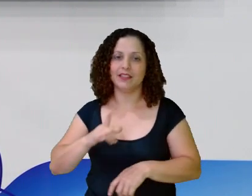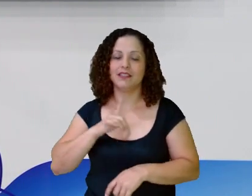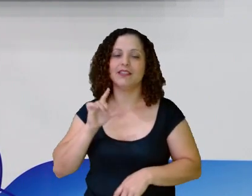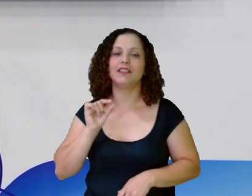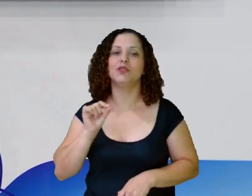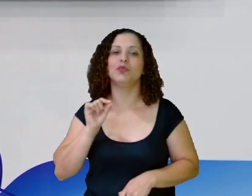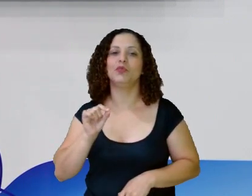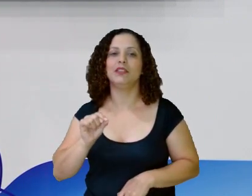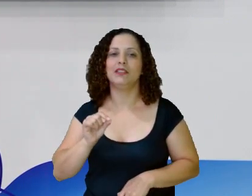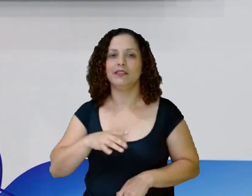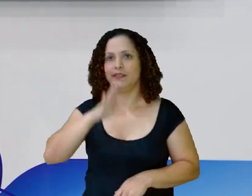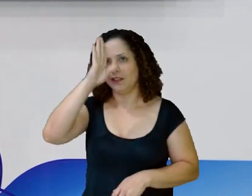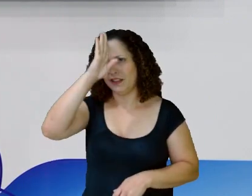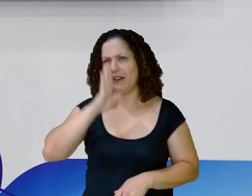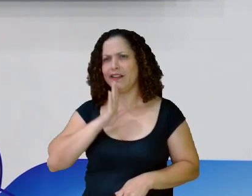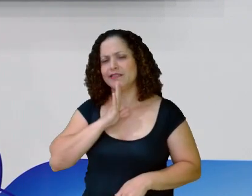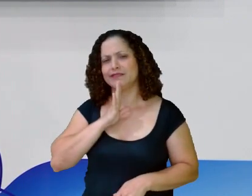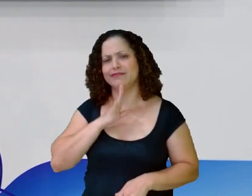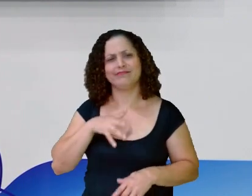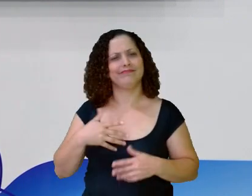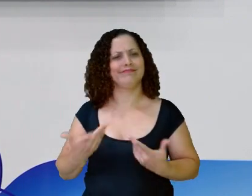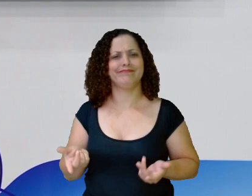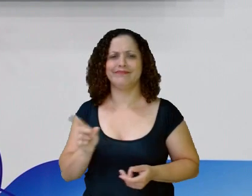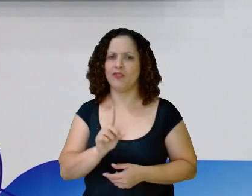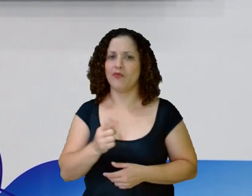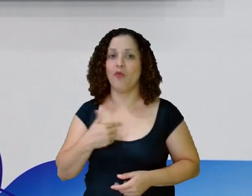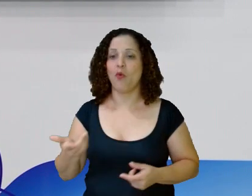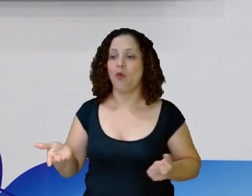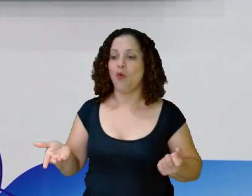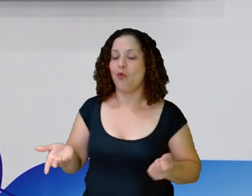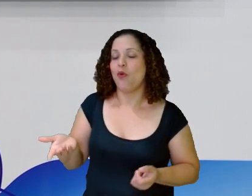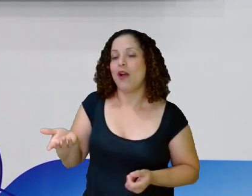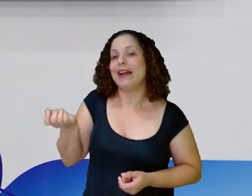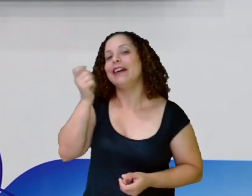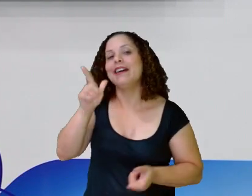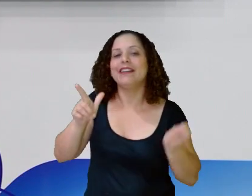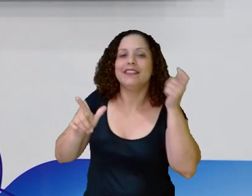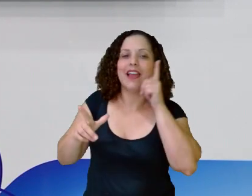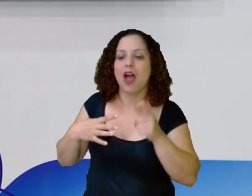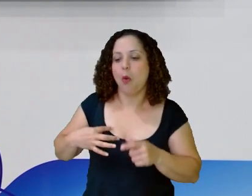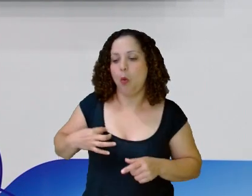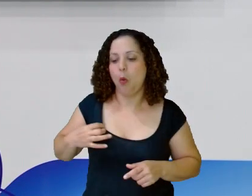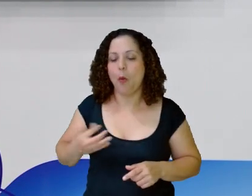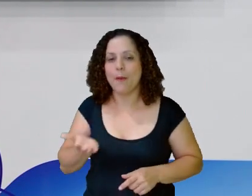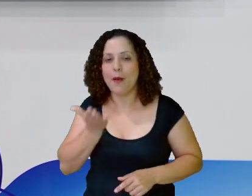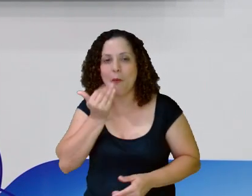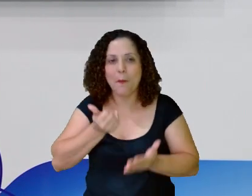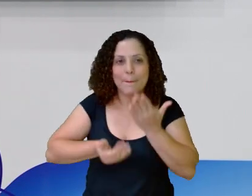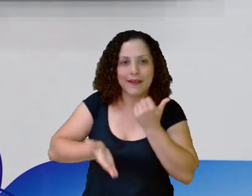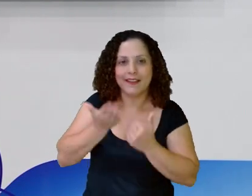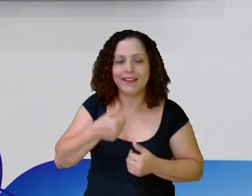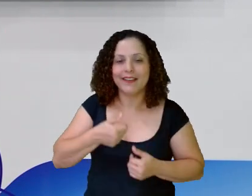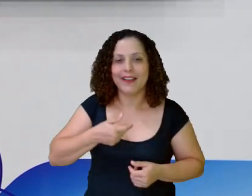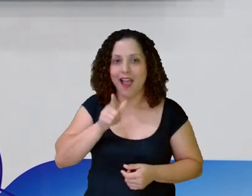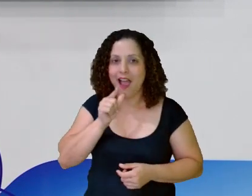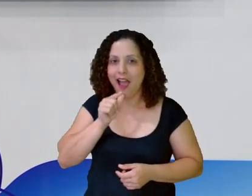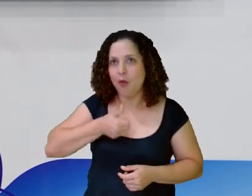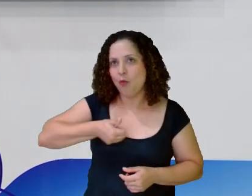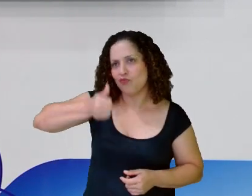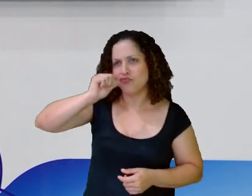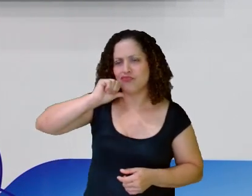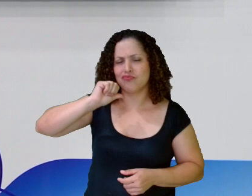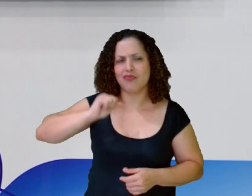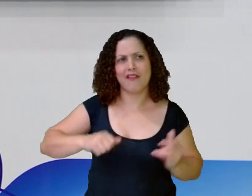de forma gratuita. Né? Ah, eu vou conseguir roupas, eu vou conseguir me alimentar, eu vou conseguir beber água, eu vou conseguir fazer uma viagem,